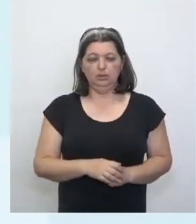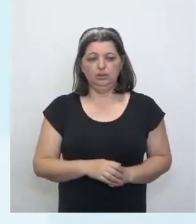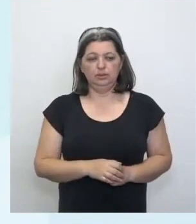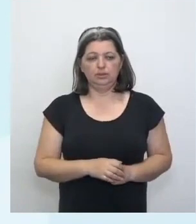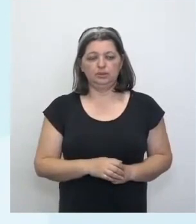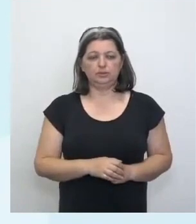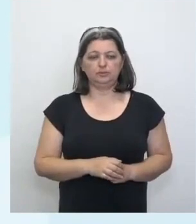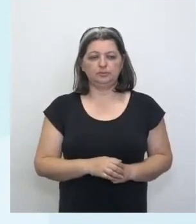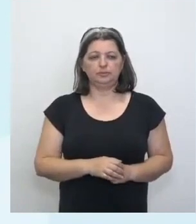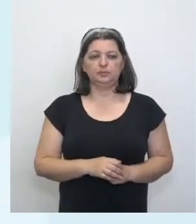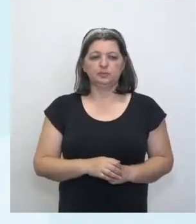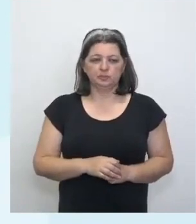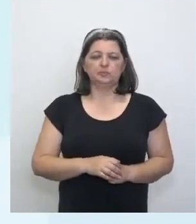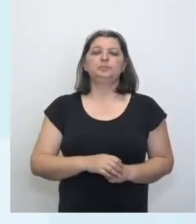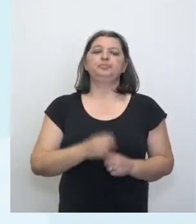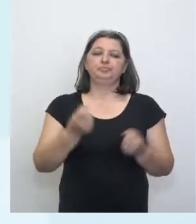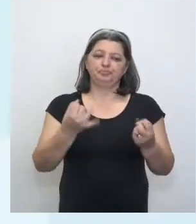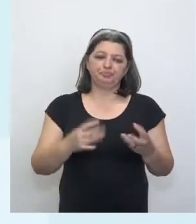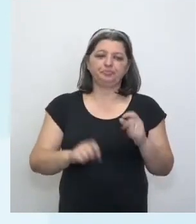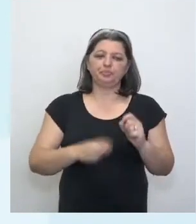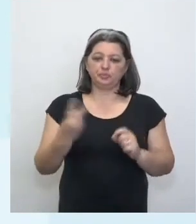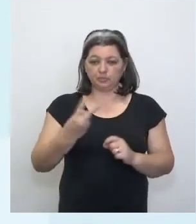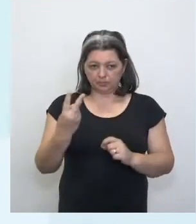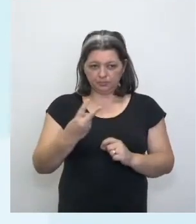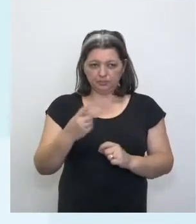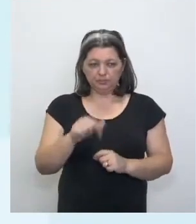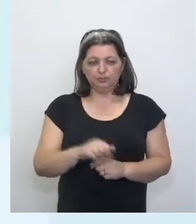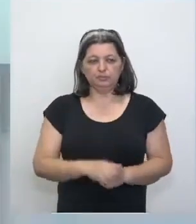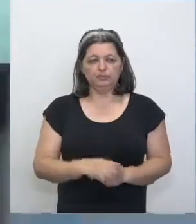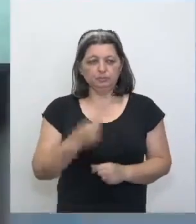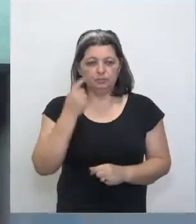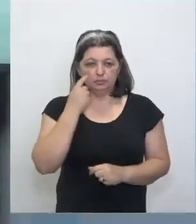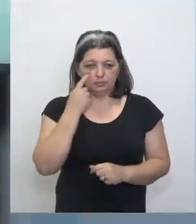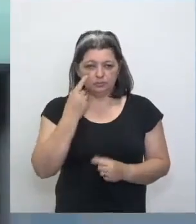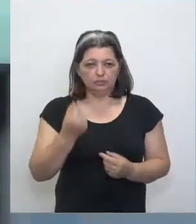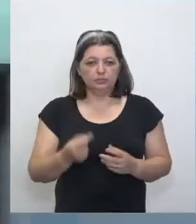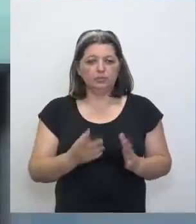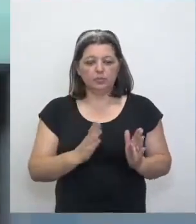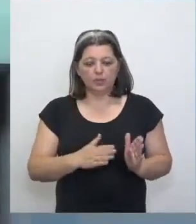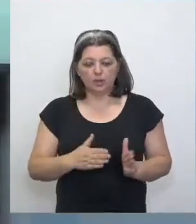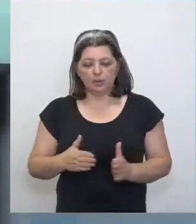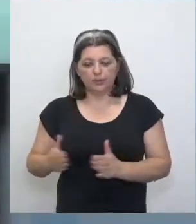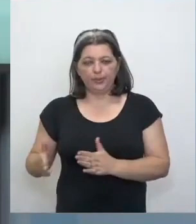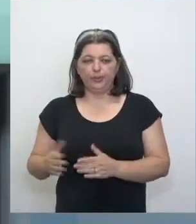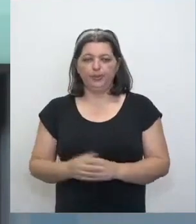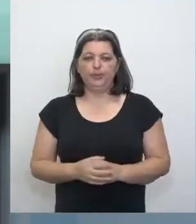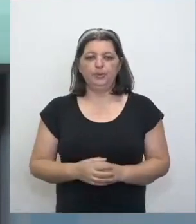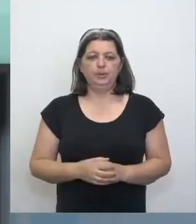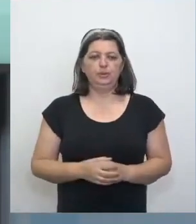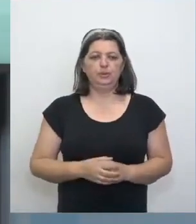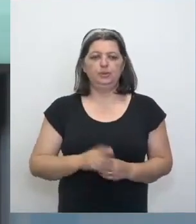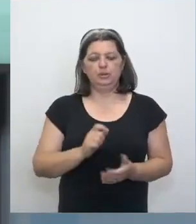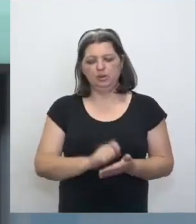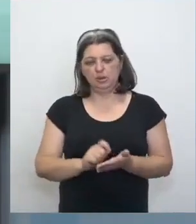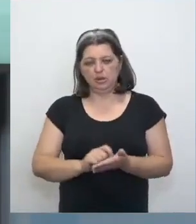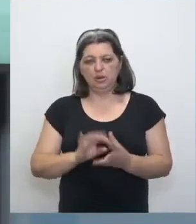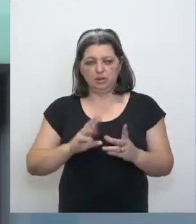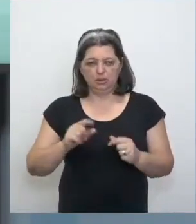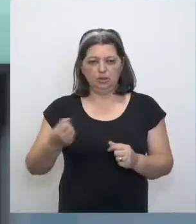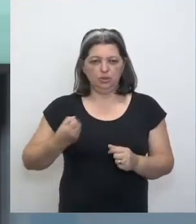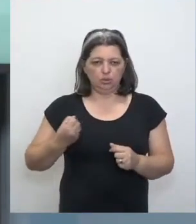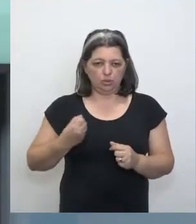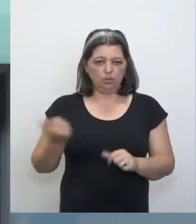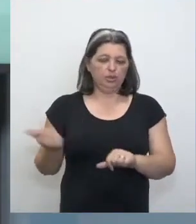que esse polinômio tem grau 2. Então, eu olhei para esse polinômio de grau 2, eu vou fazer um processo com ele, anotar coeficiente, pegar os números,